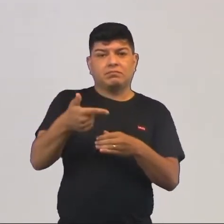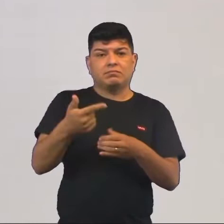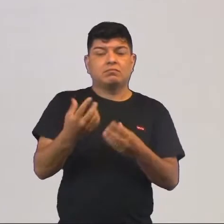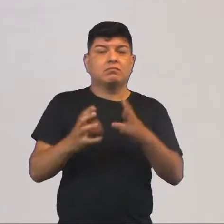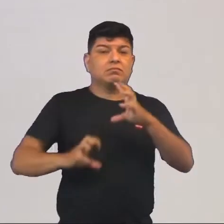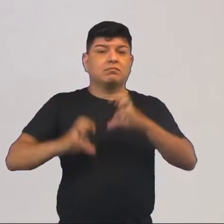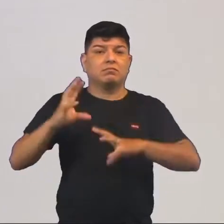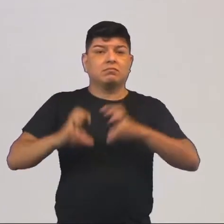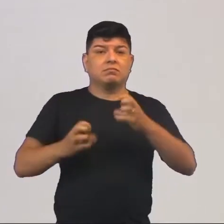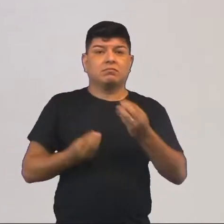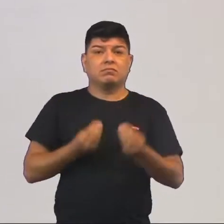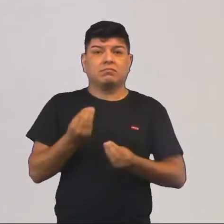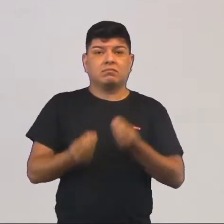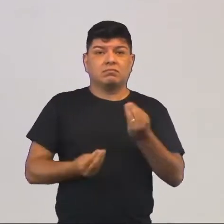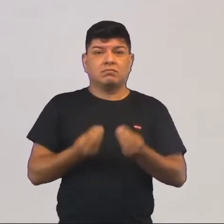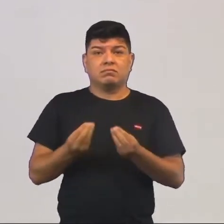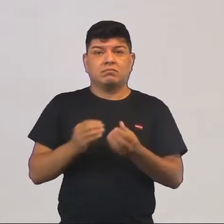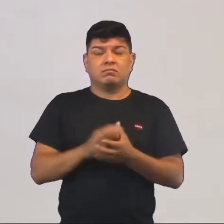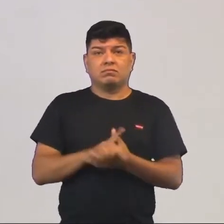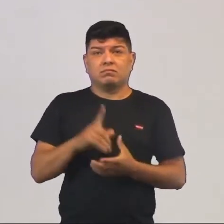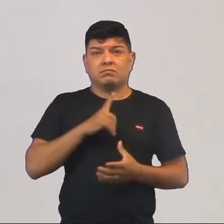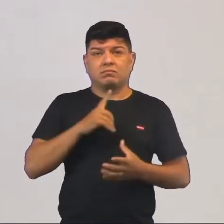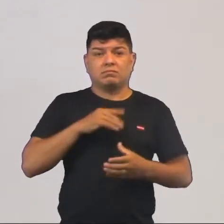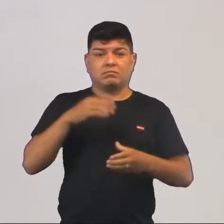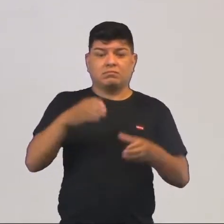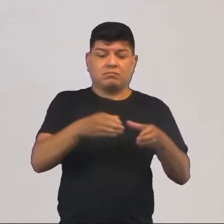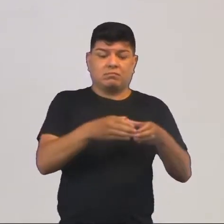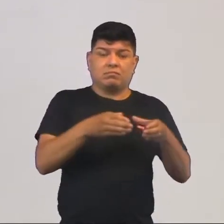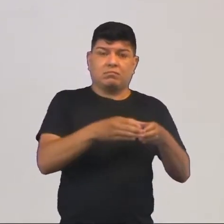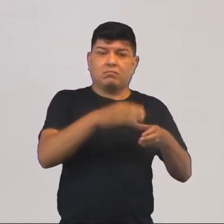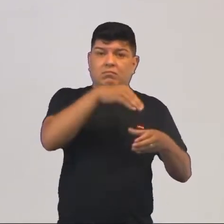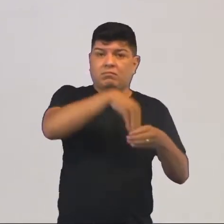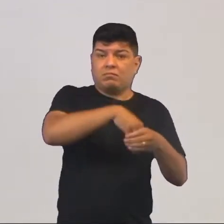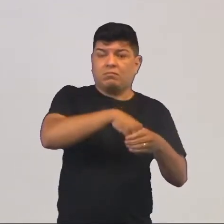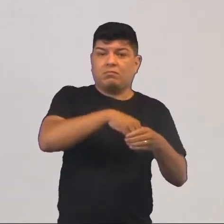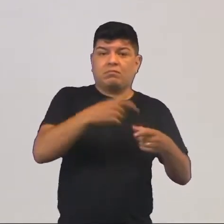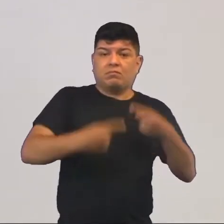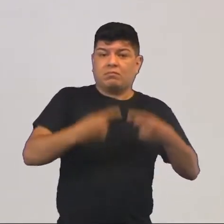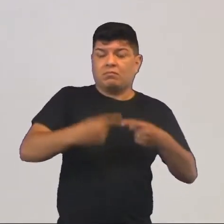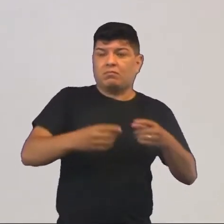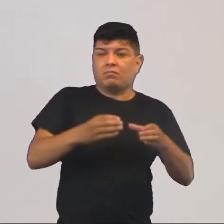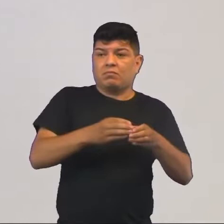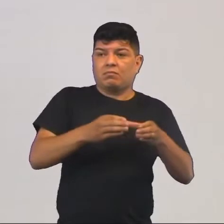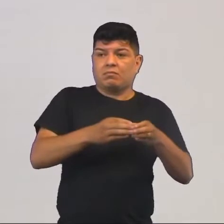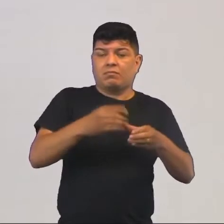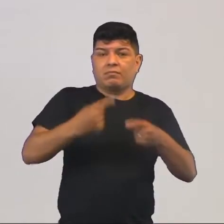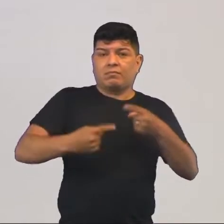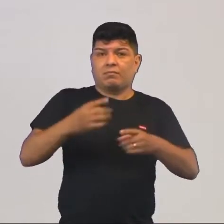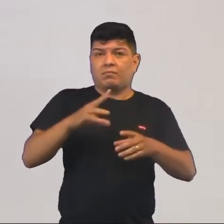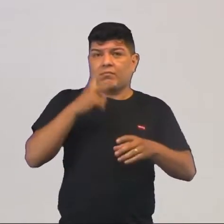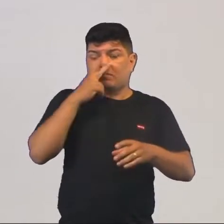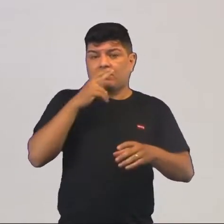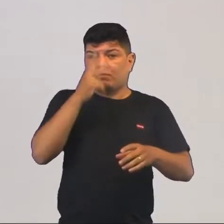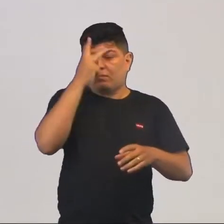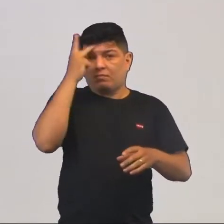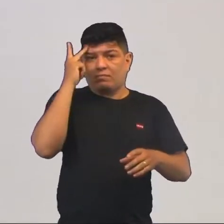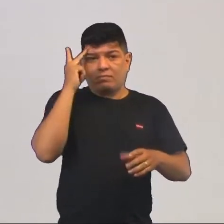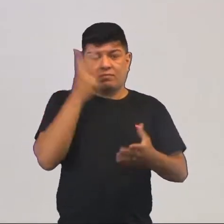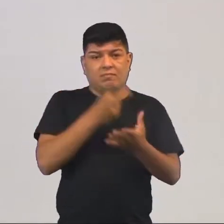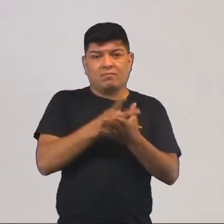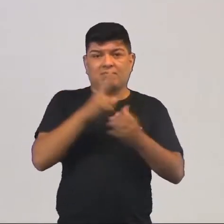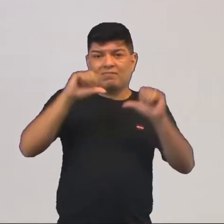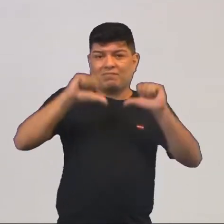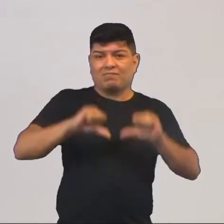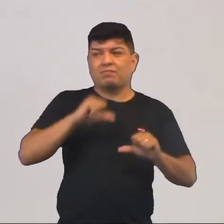esses conflitos entre partidos e outro, né? Entre pessoas de uma... A polarização é